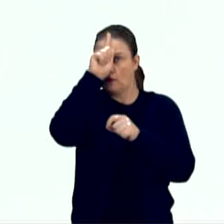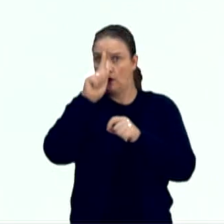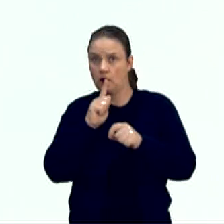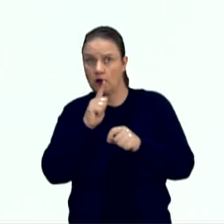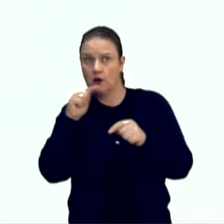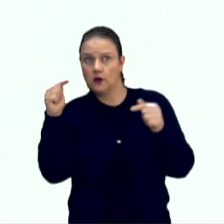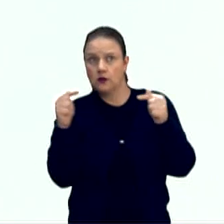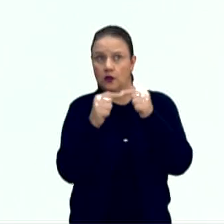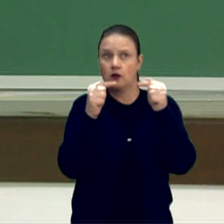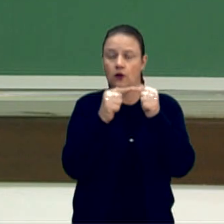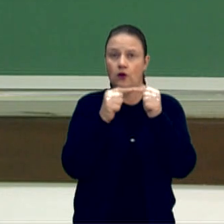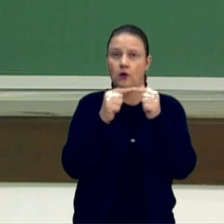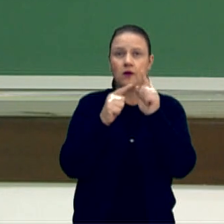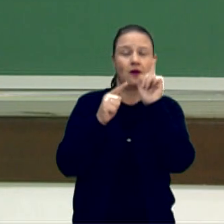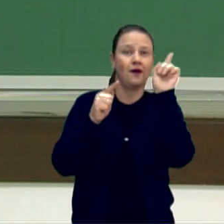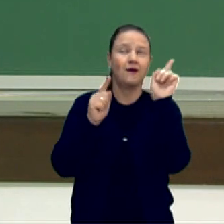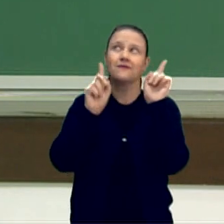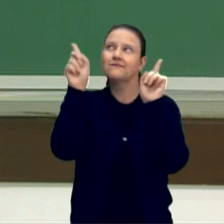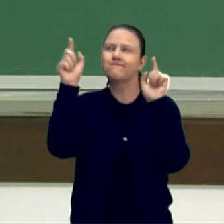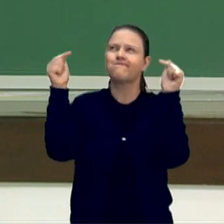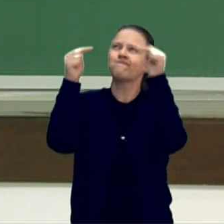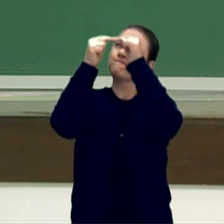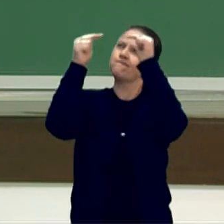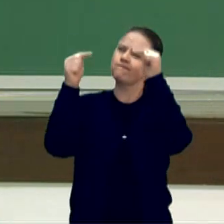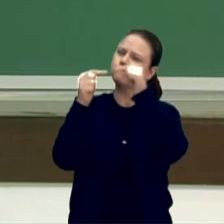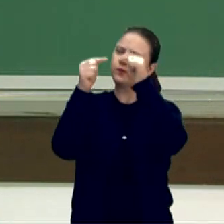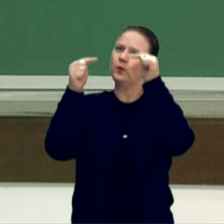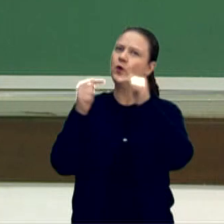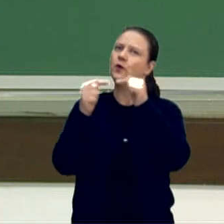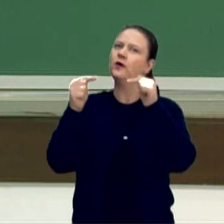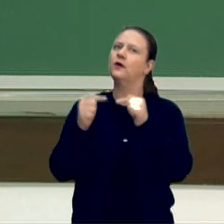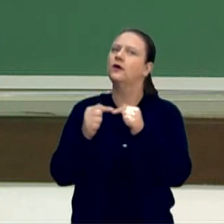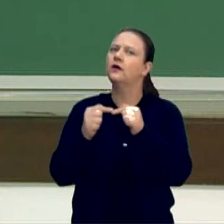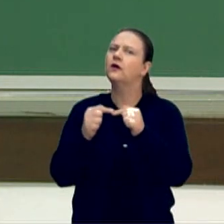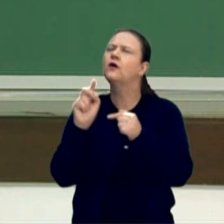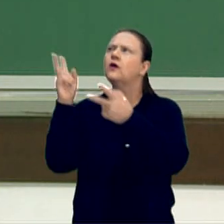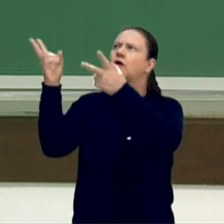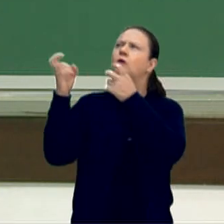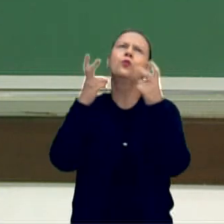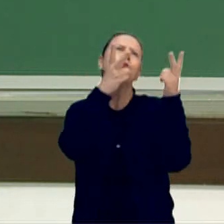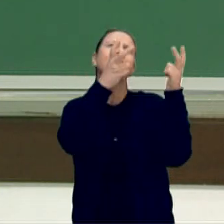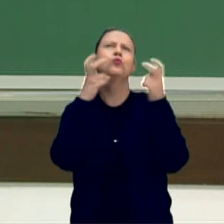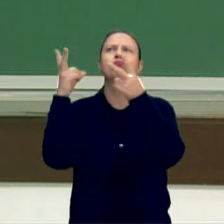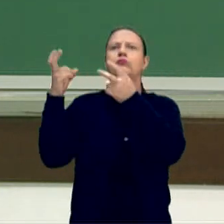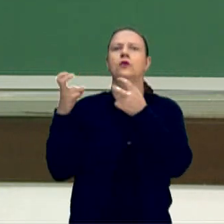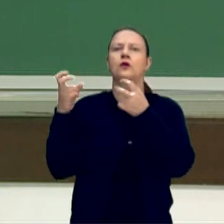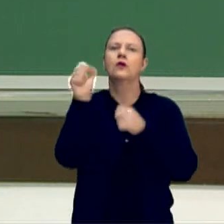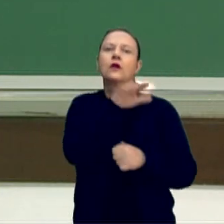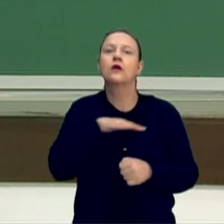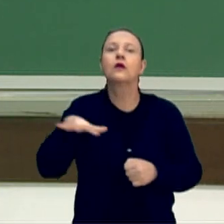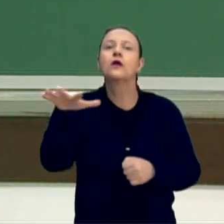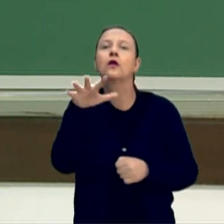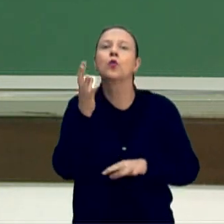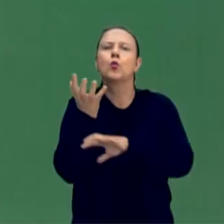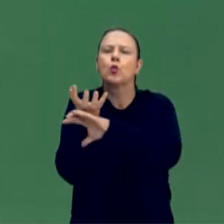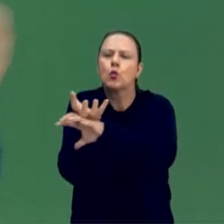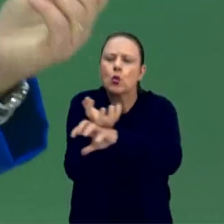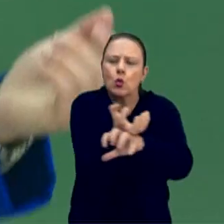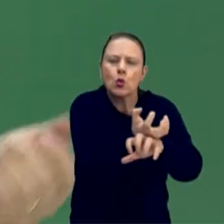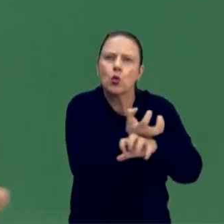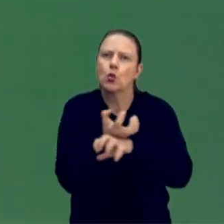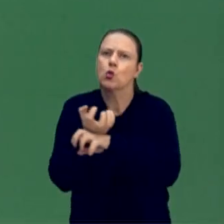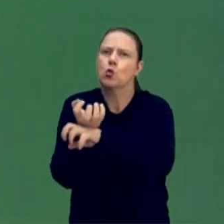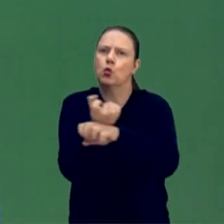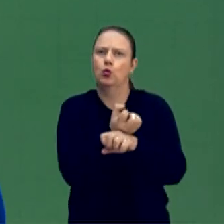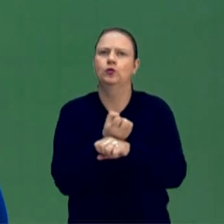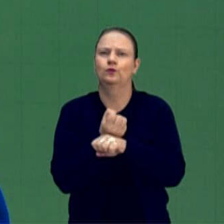amarela está combinando ali. Essa outra mancha está combinando... O que tem nessas manchas? Áreas de deserto. Então, nas áreas